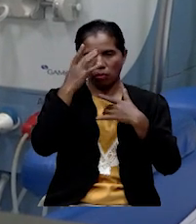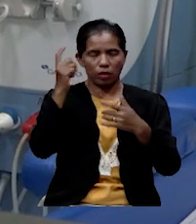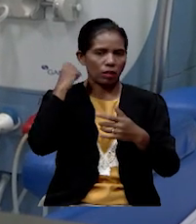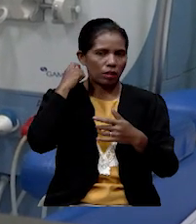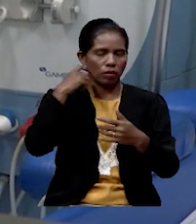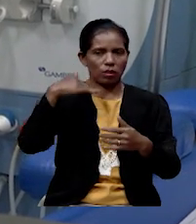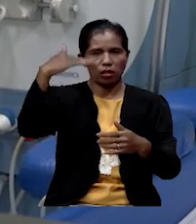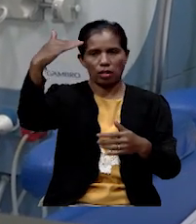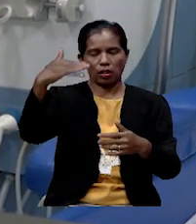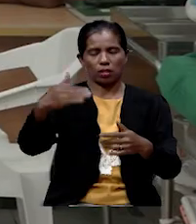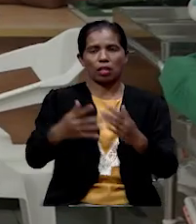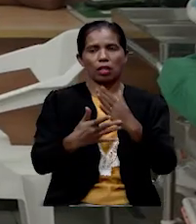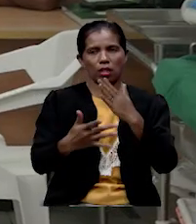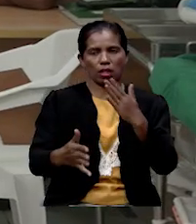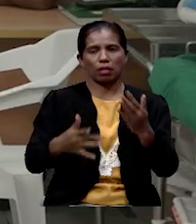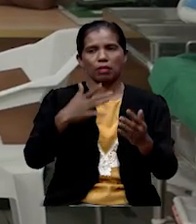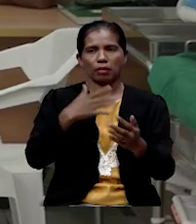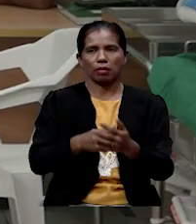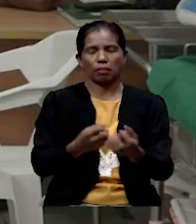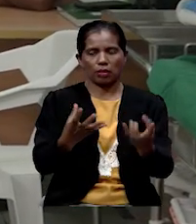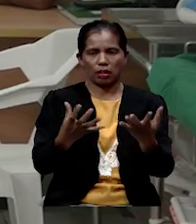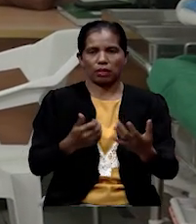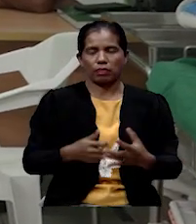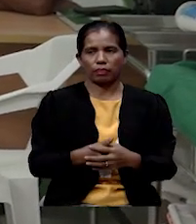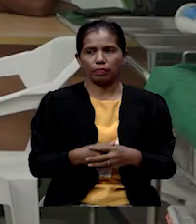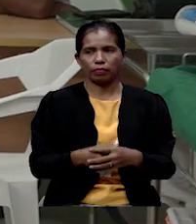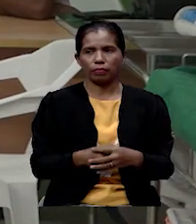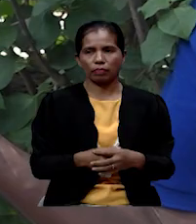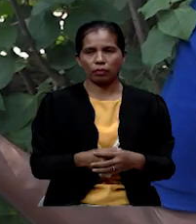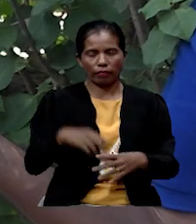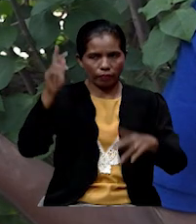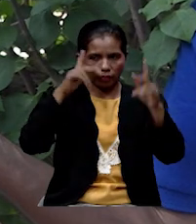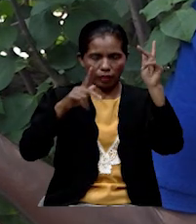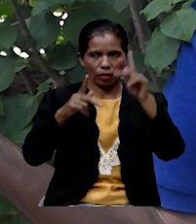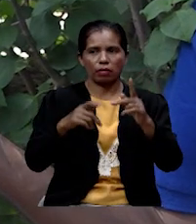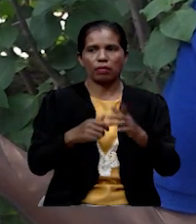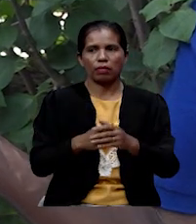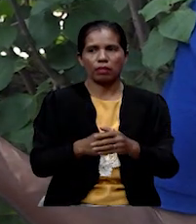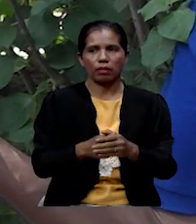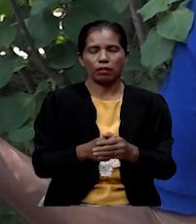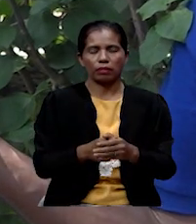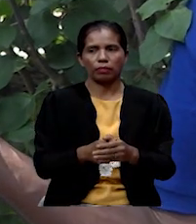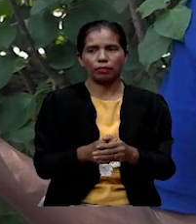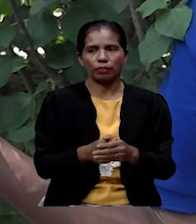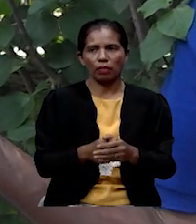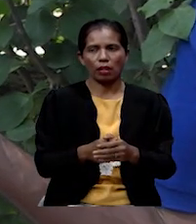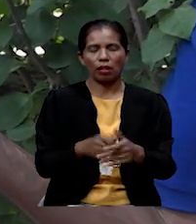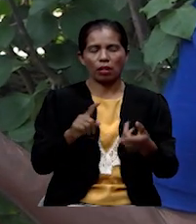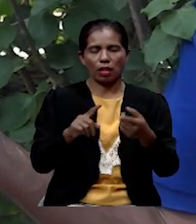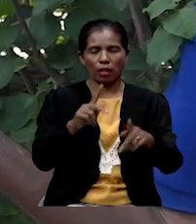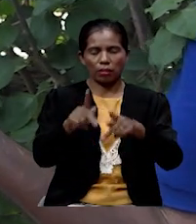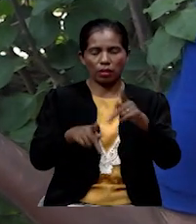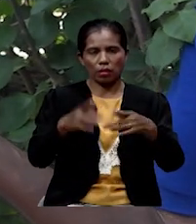alta diabetes no mora selutan. Kazu nebe maka nasa usi maluk sir nebe mak hoten